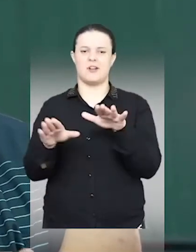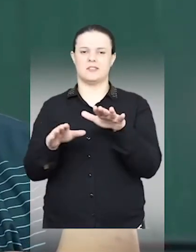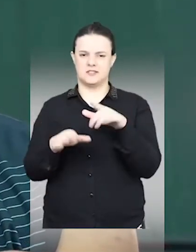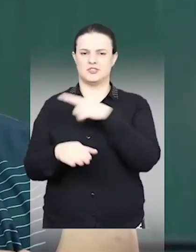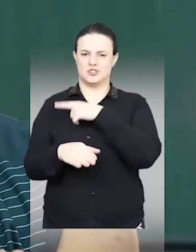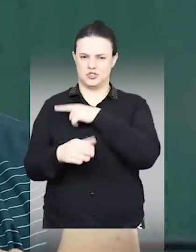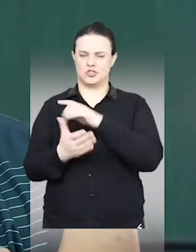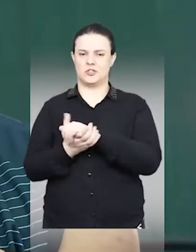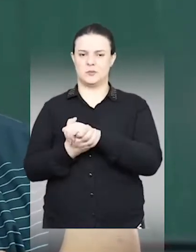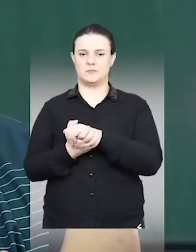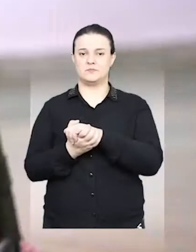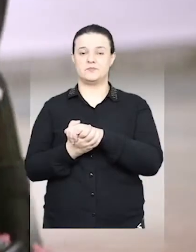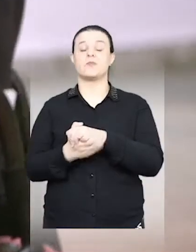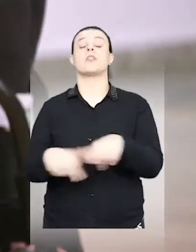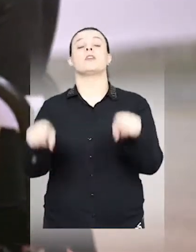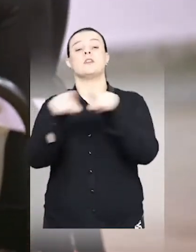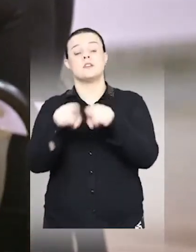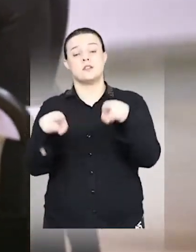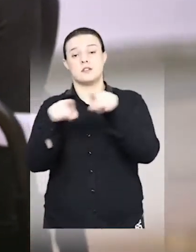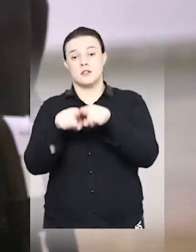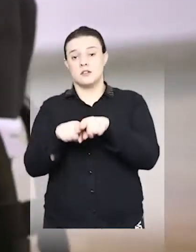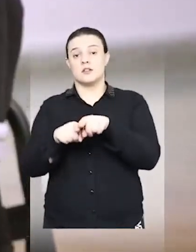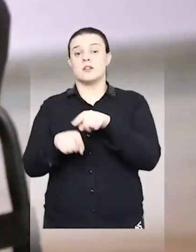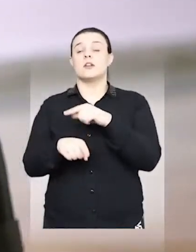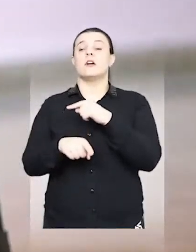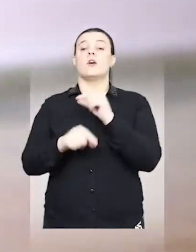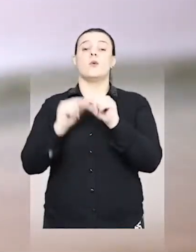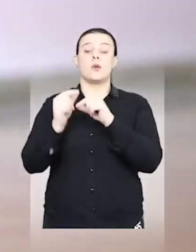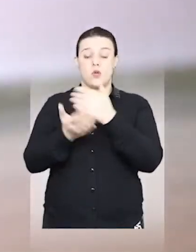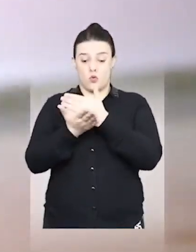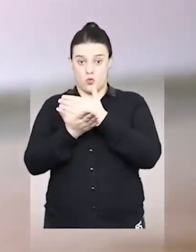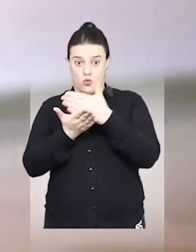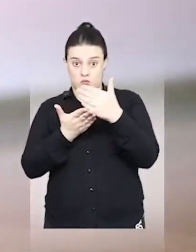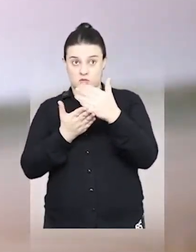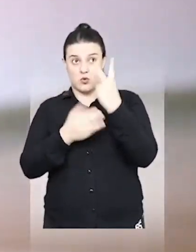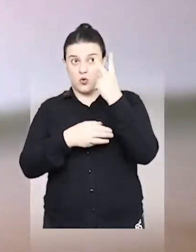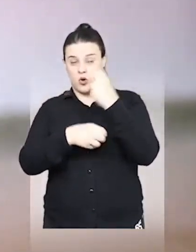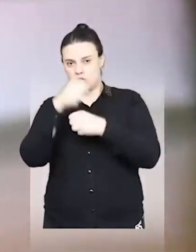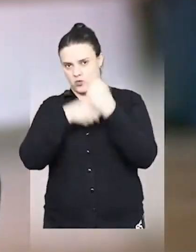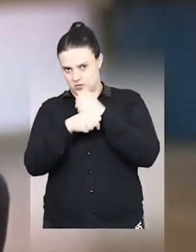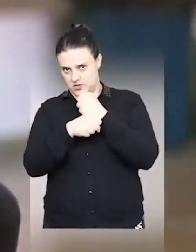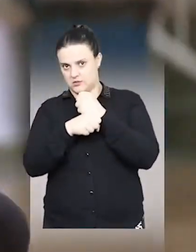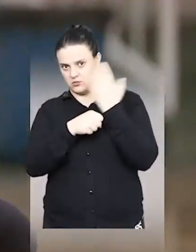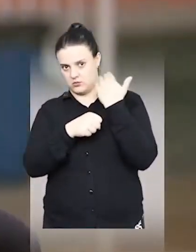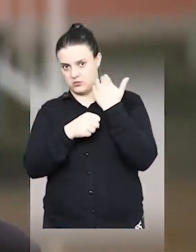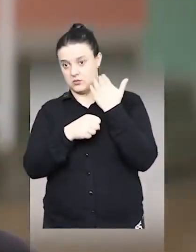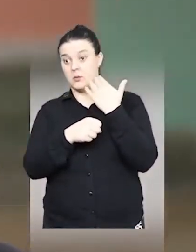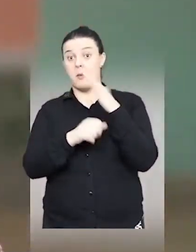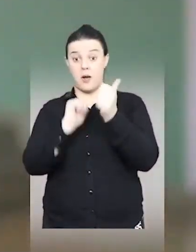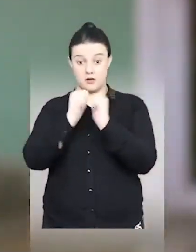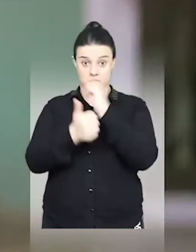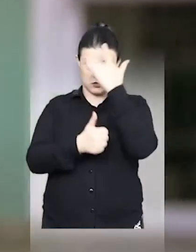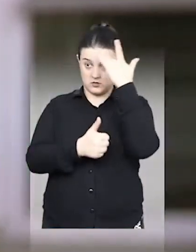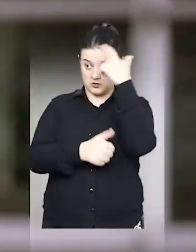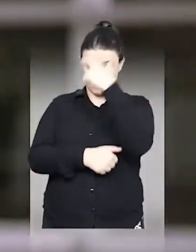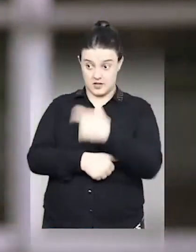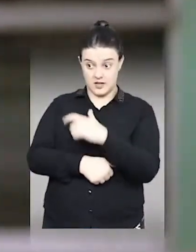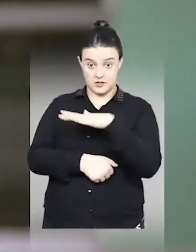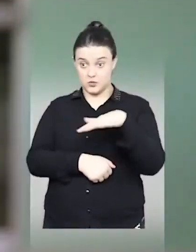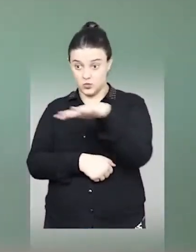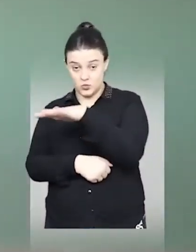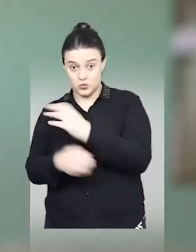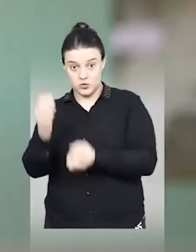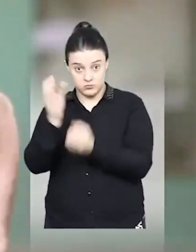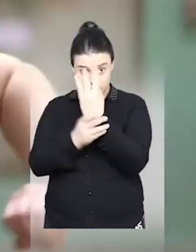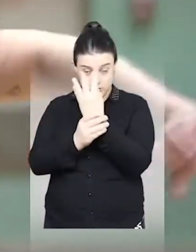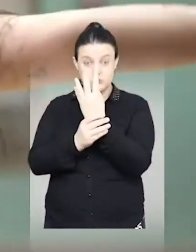modalidades paralímpicas, né? Bruna. E o Ronins, ele começou há 2 anos, né? Mas os atletas que